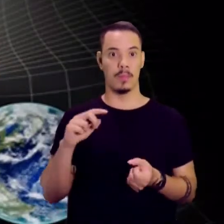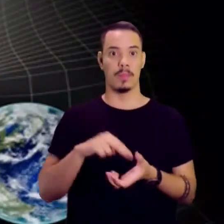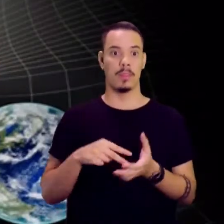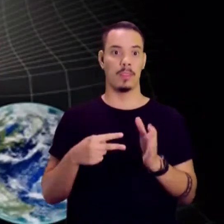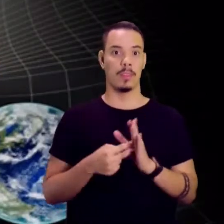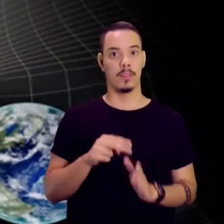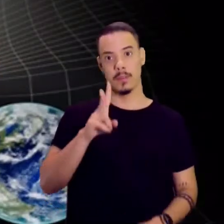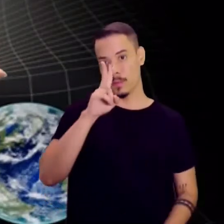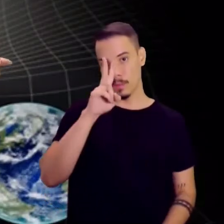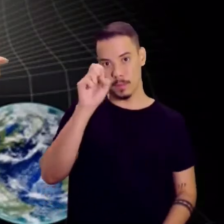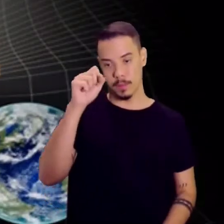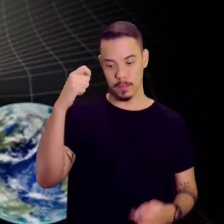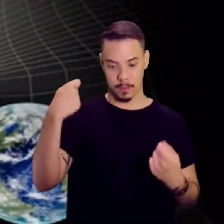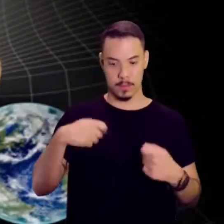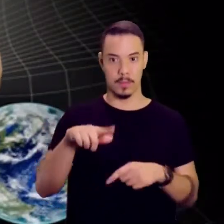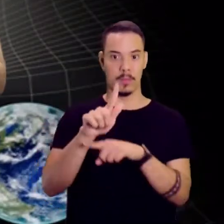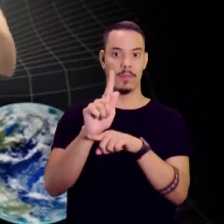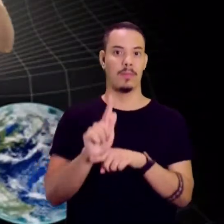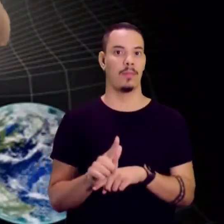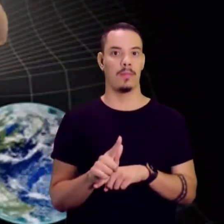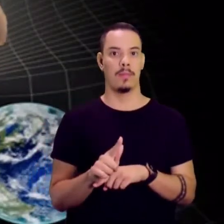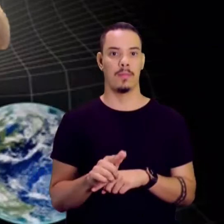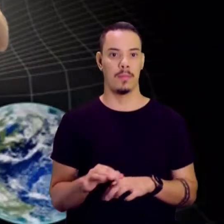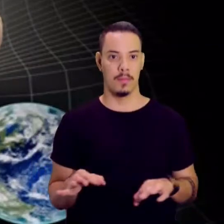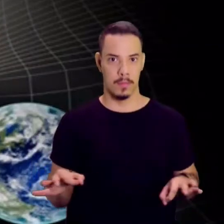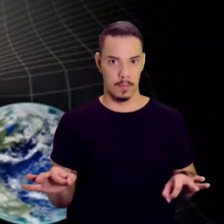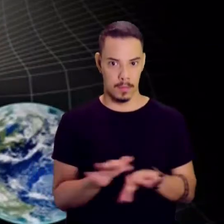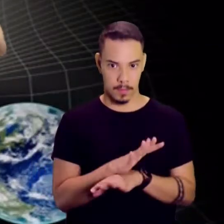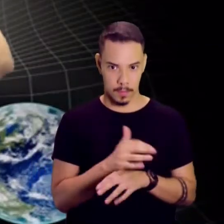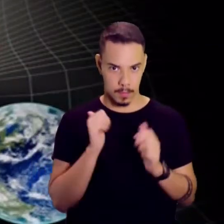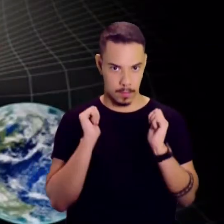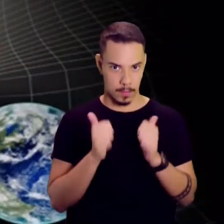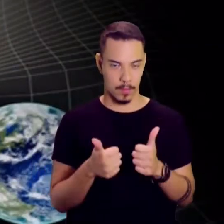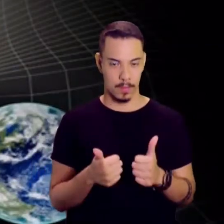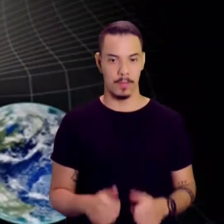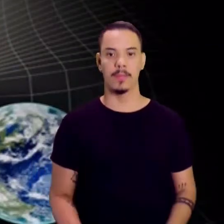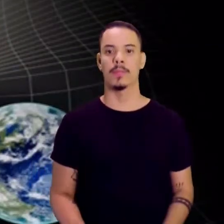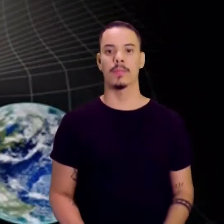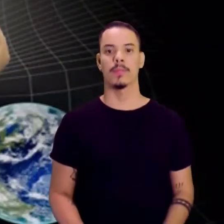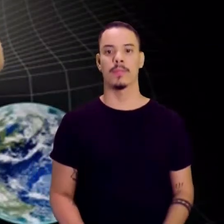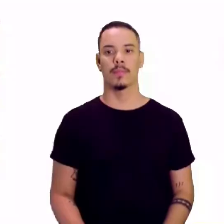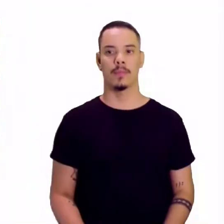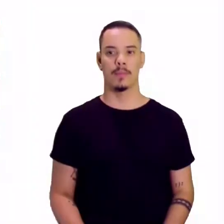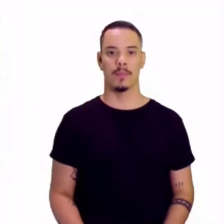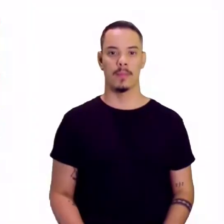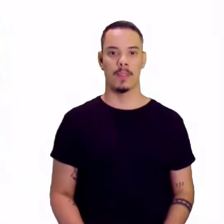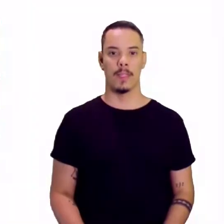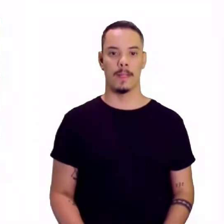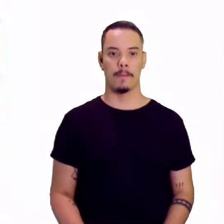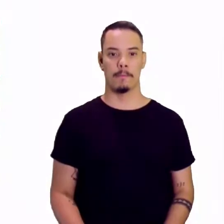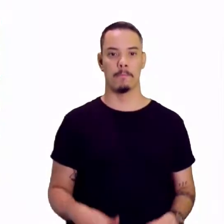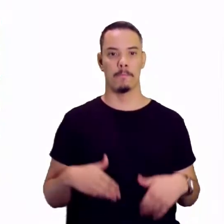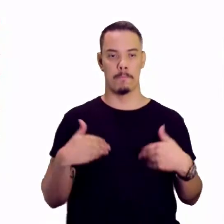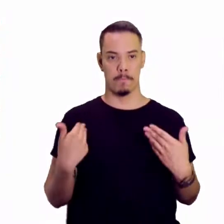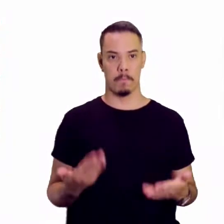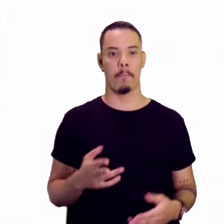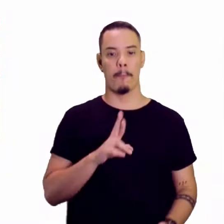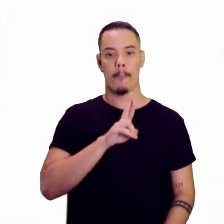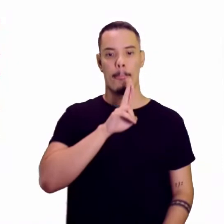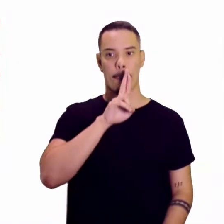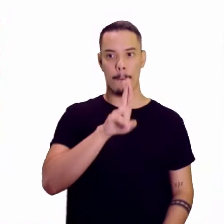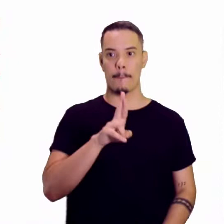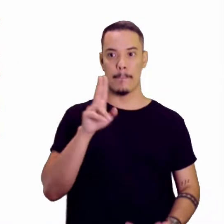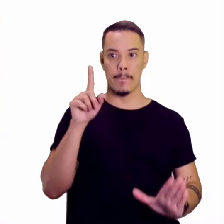depende da gravidade no local. Exatamente. Fechado, né? Pessoal? Se liga lá, vamos continuar? Então, ali, respondendo